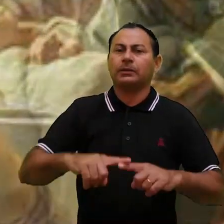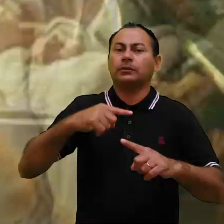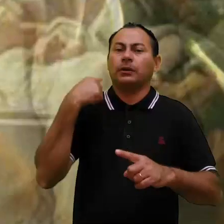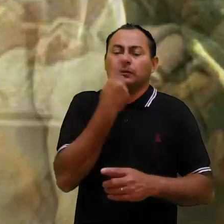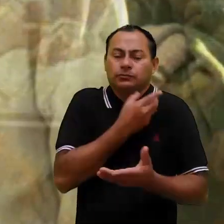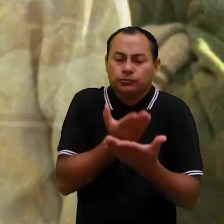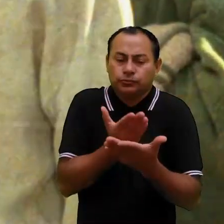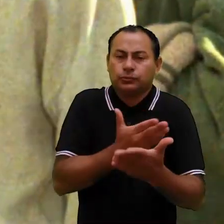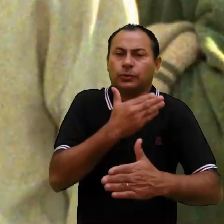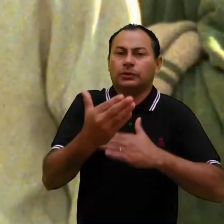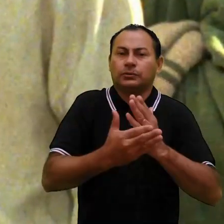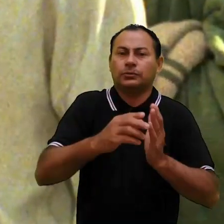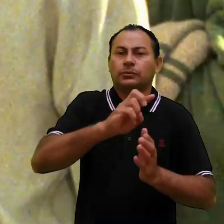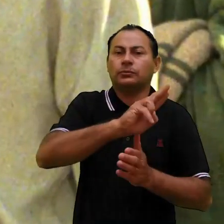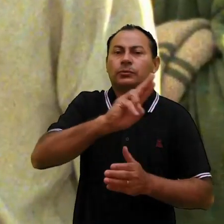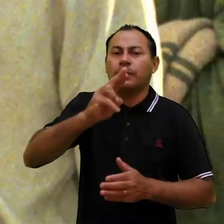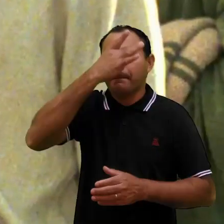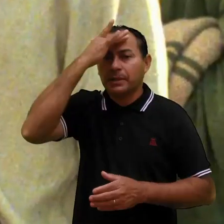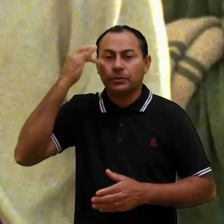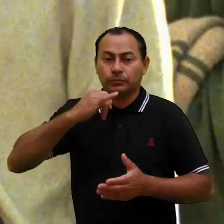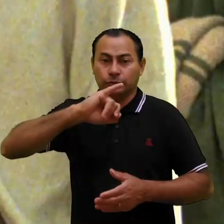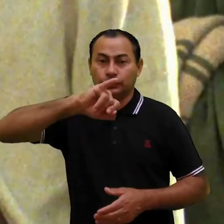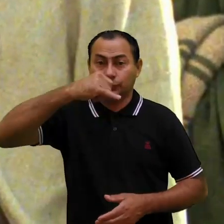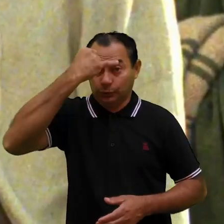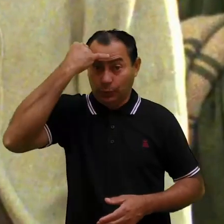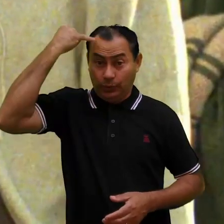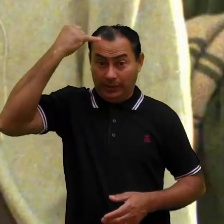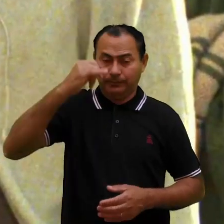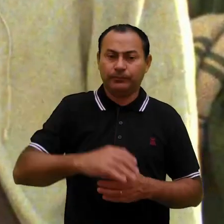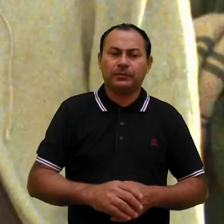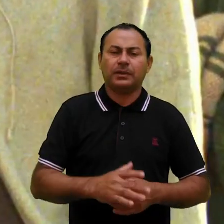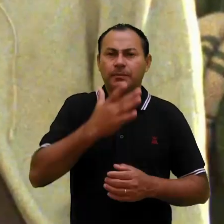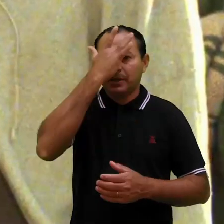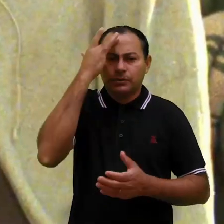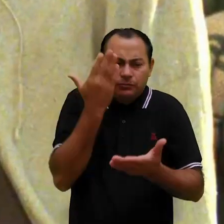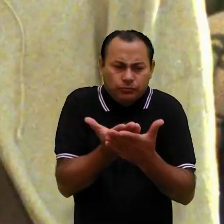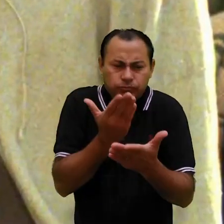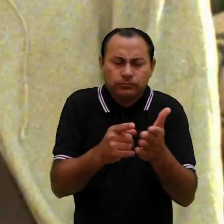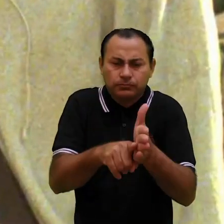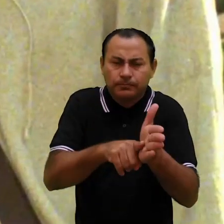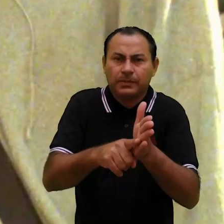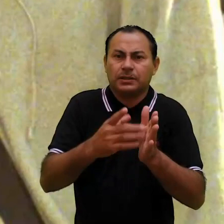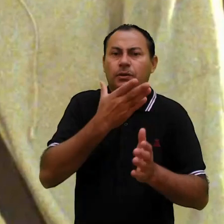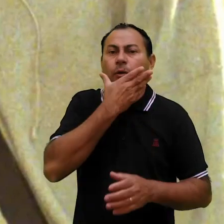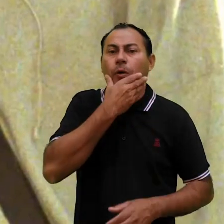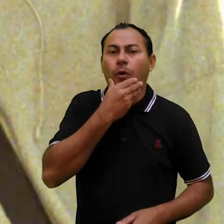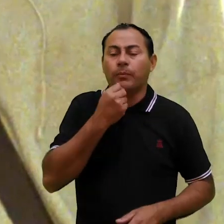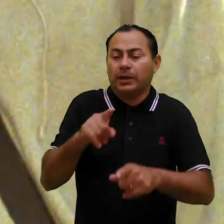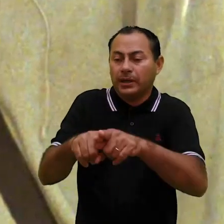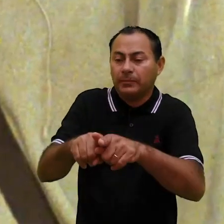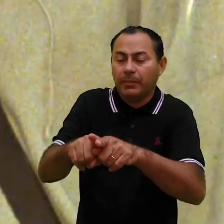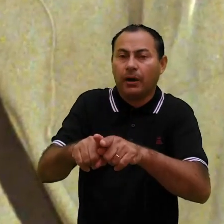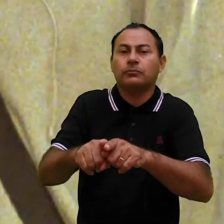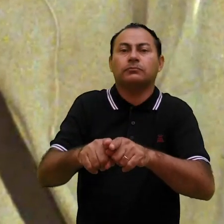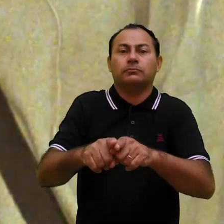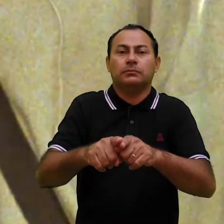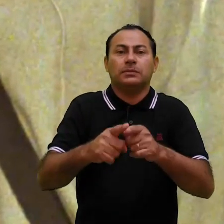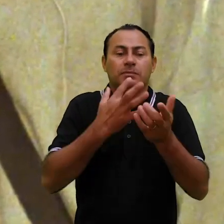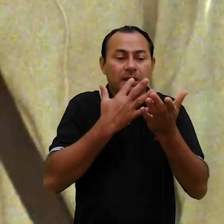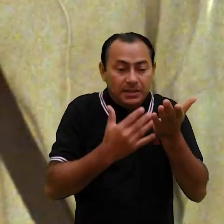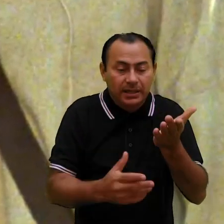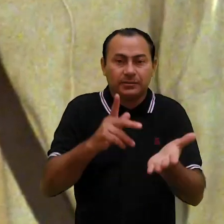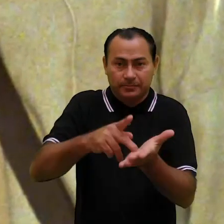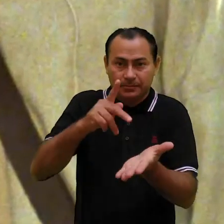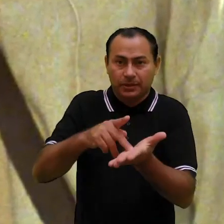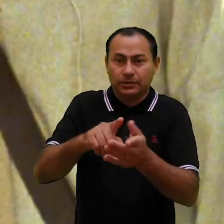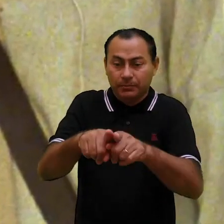Novo Testamento, e as informações disponíveis, os estudiosos concluíram que este homem foi irmão de sangue de